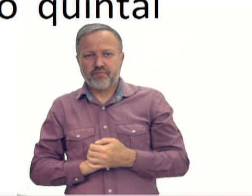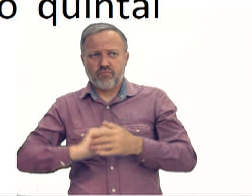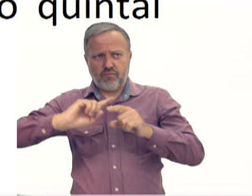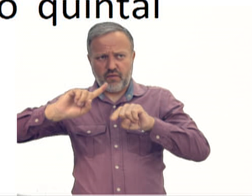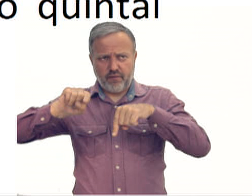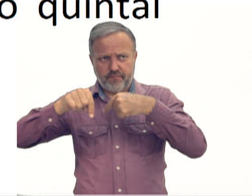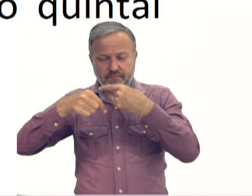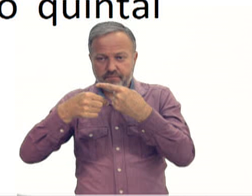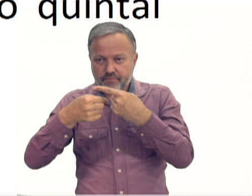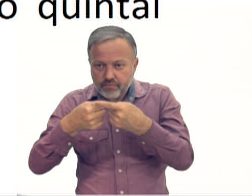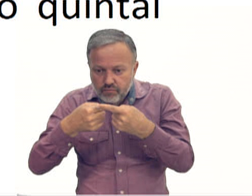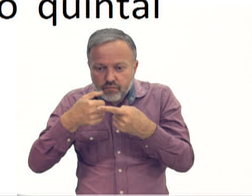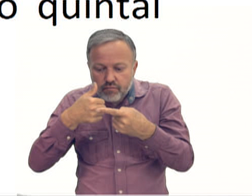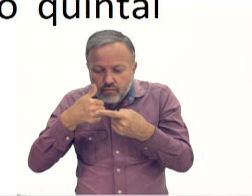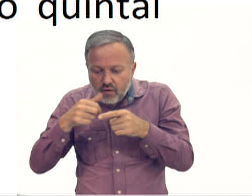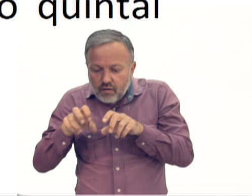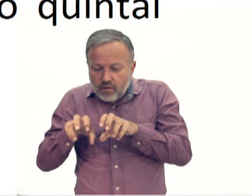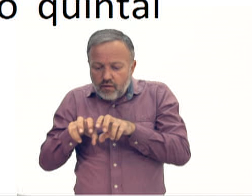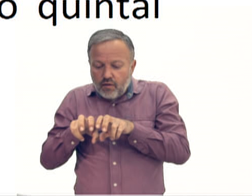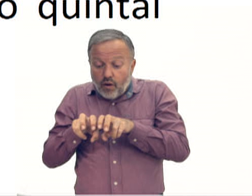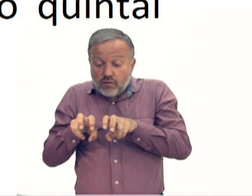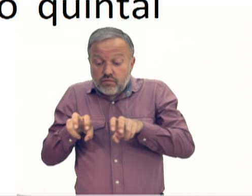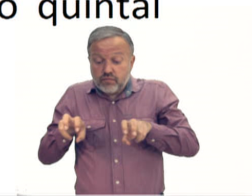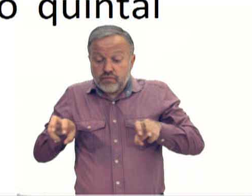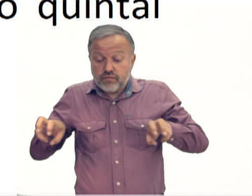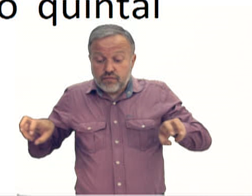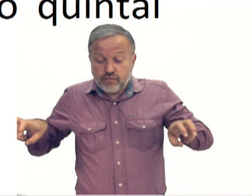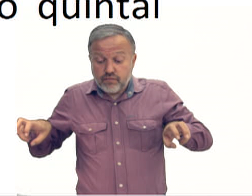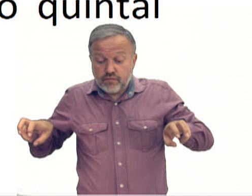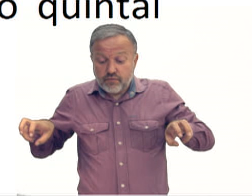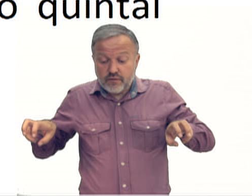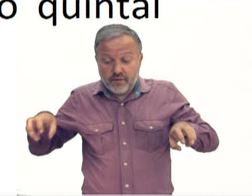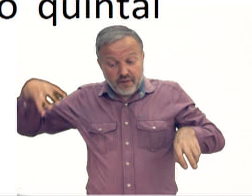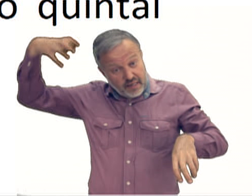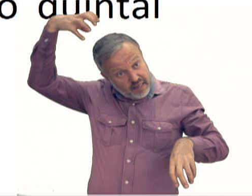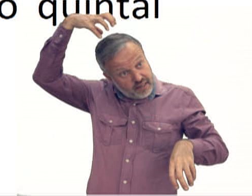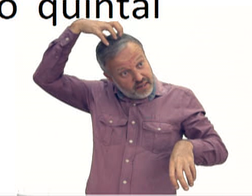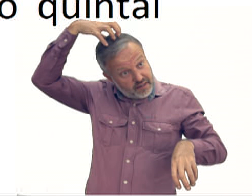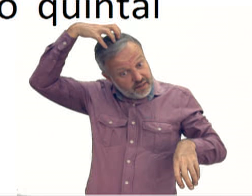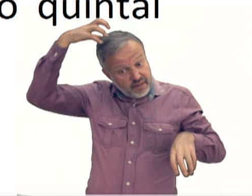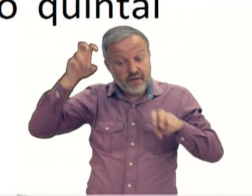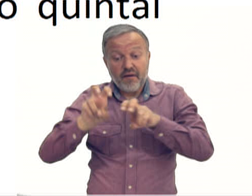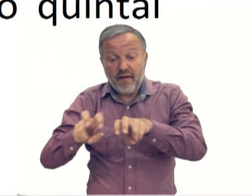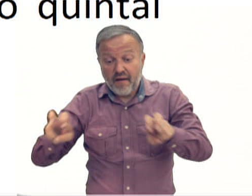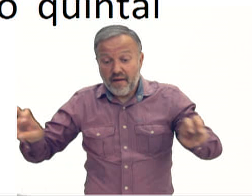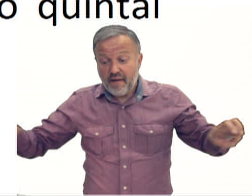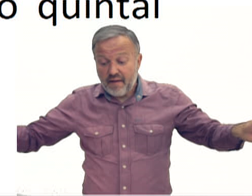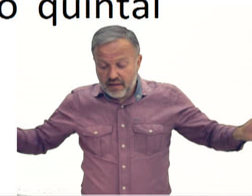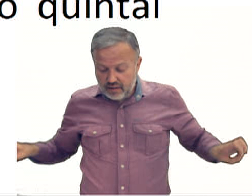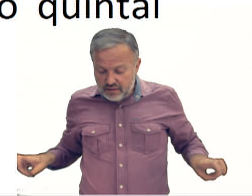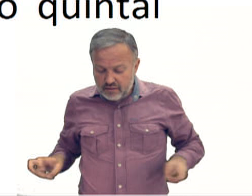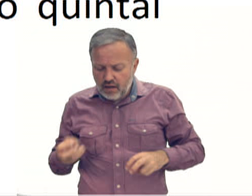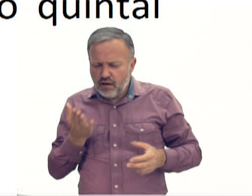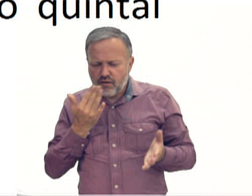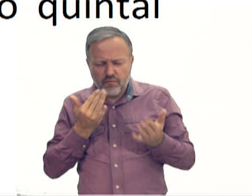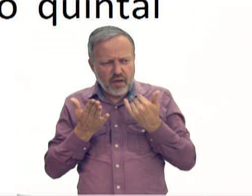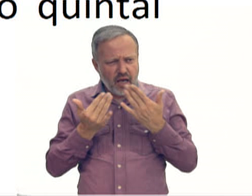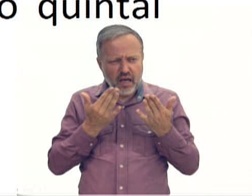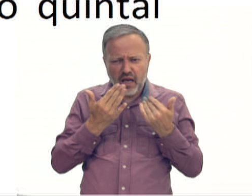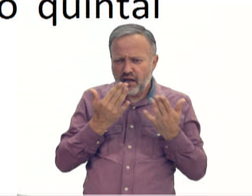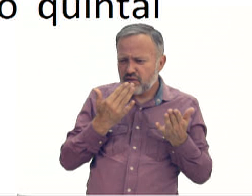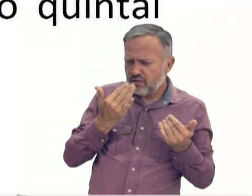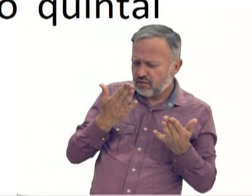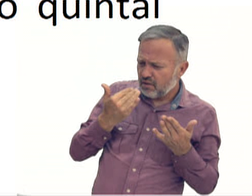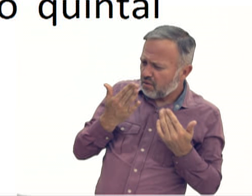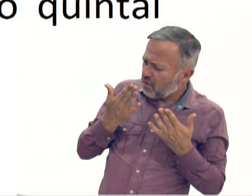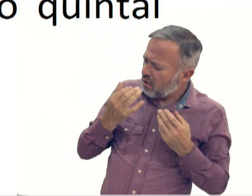Depois que a mulher chegou com um banquete, os príncipes comeram até se fartarem. Comeram bem, como se nunca